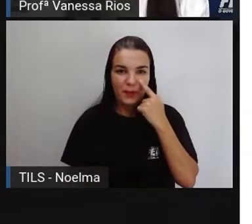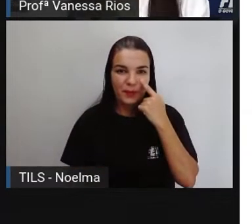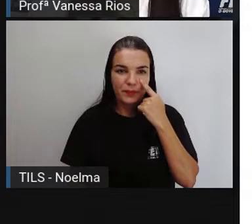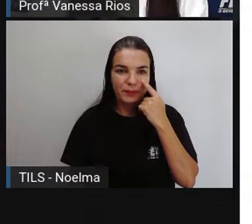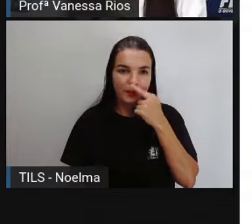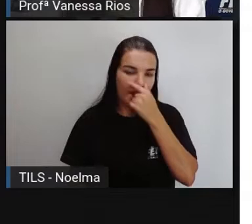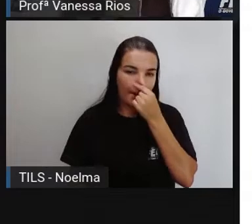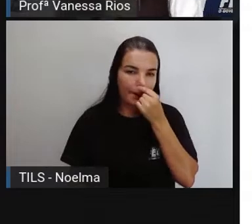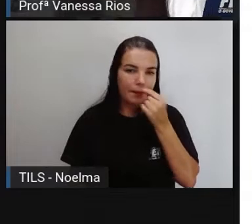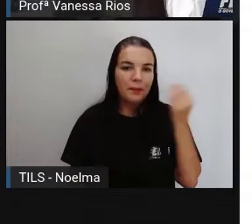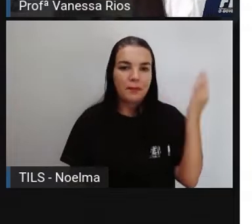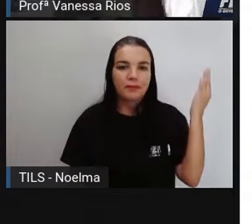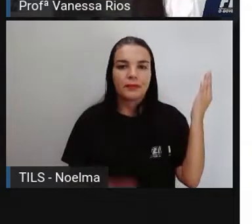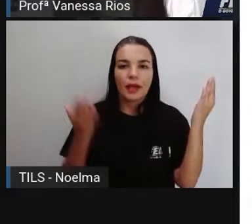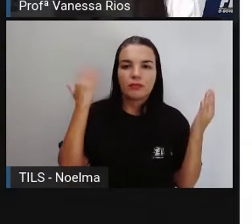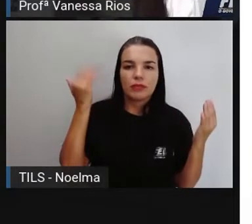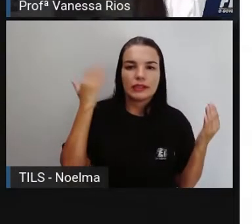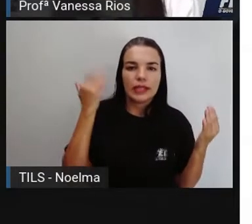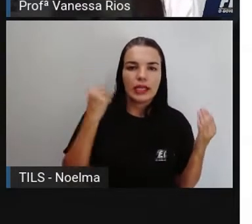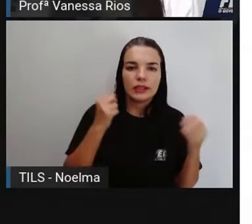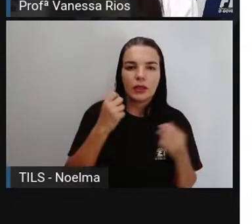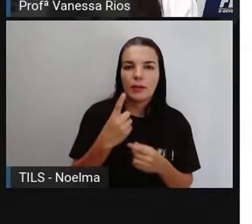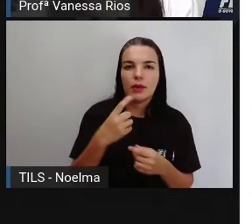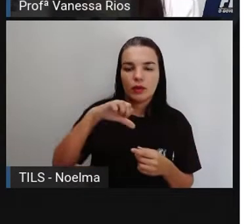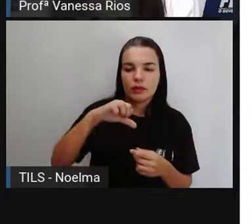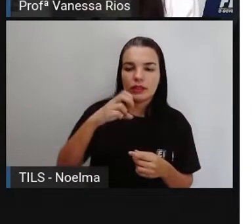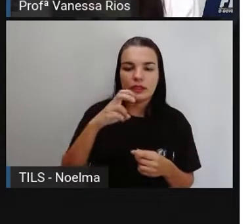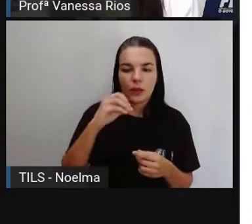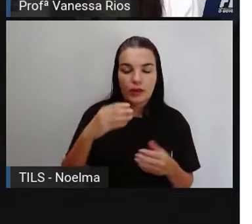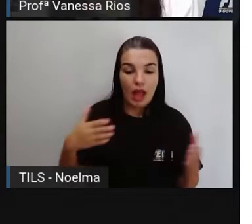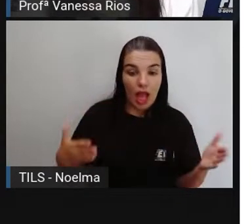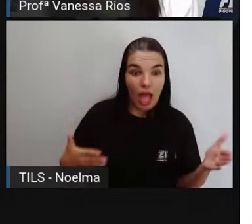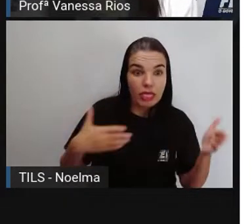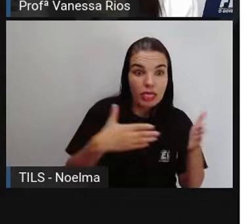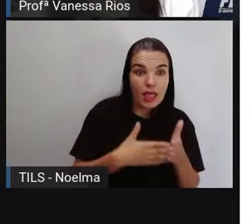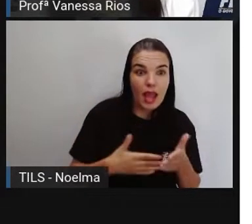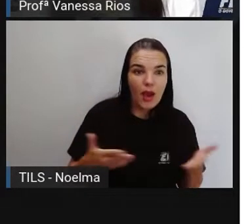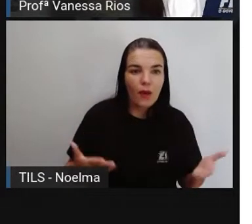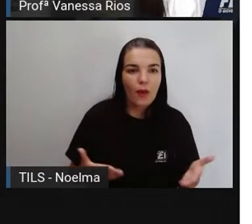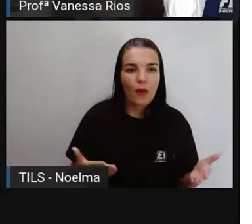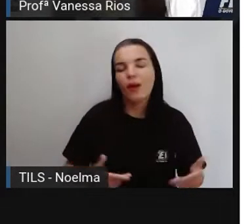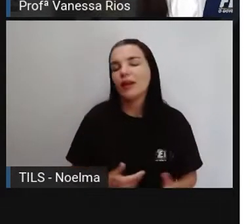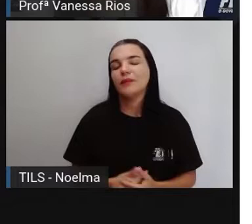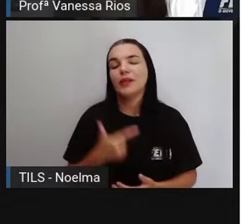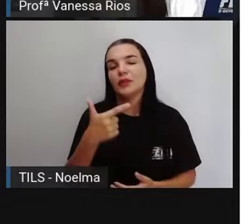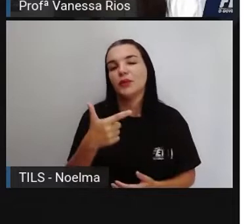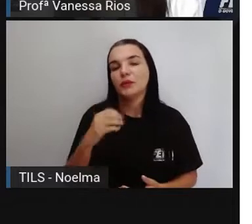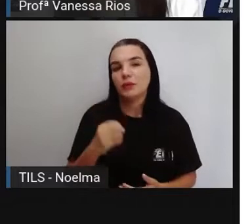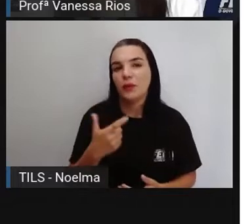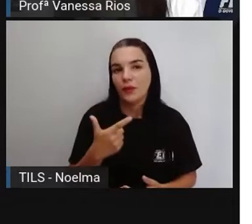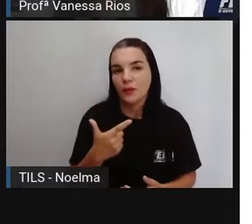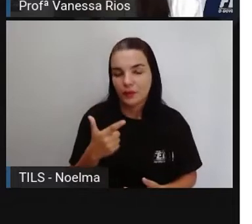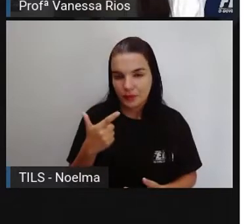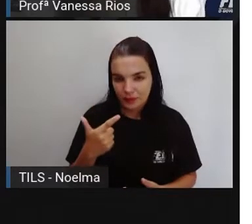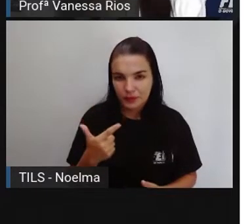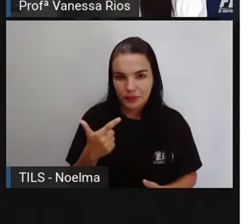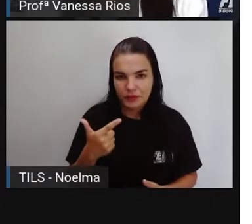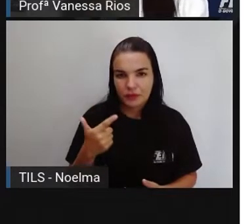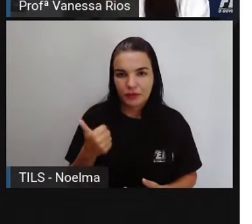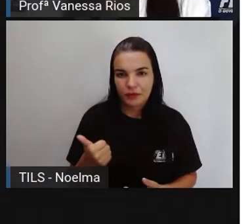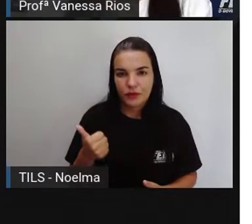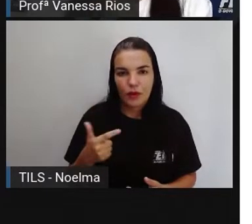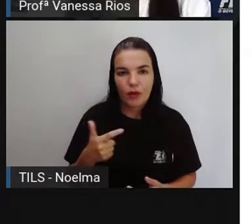de 1950, né, para cá, né, para chegar aqui nos anos que nós estamos, o trio